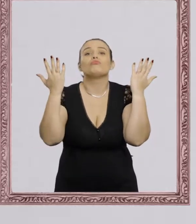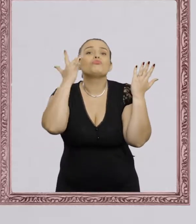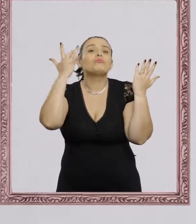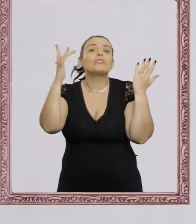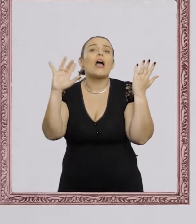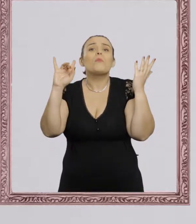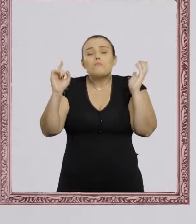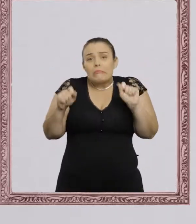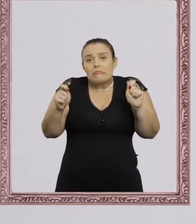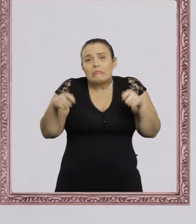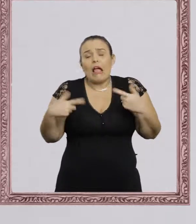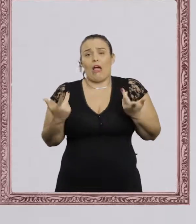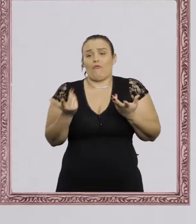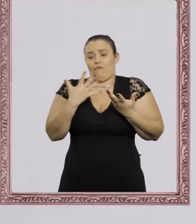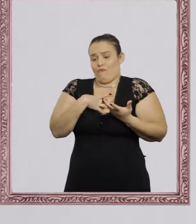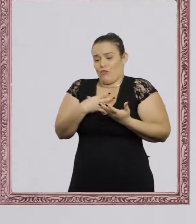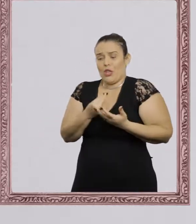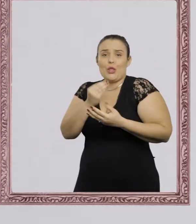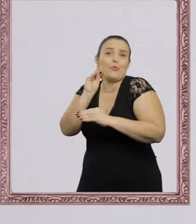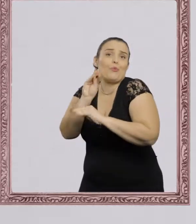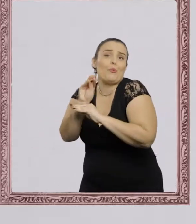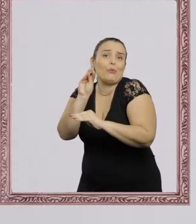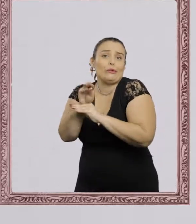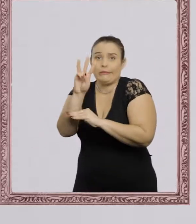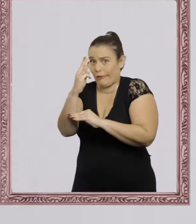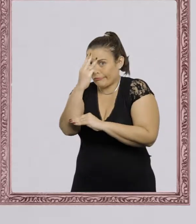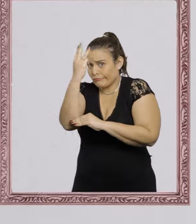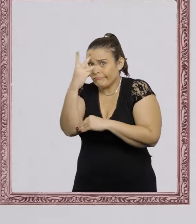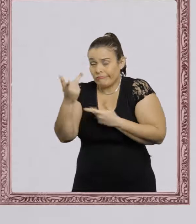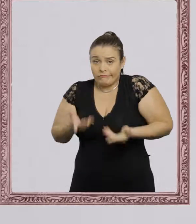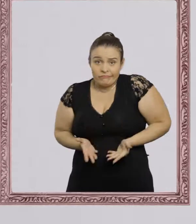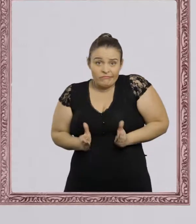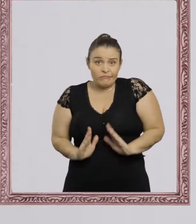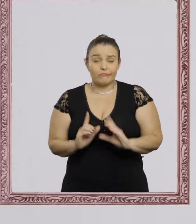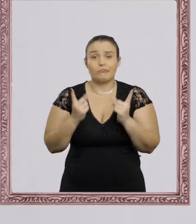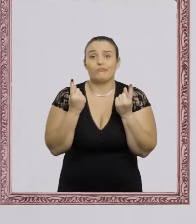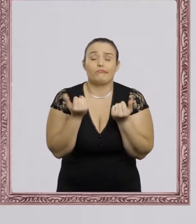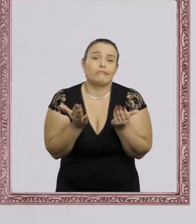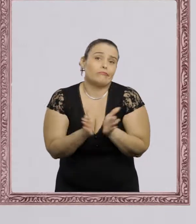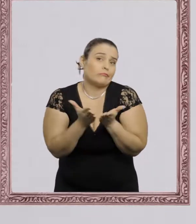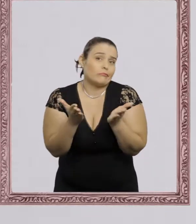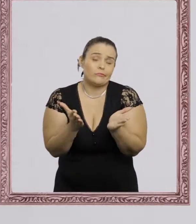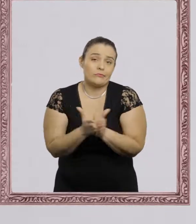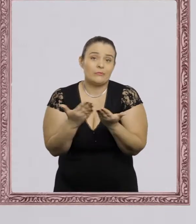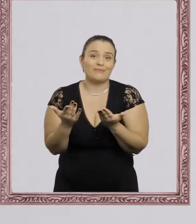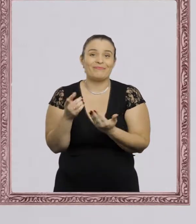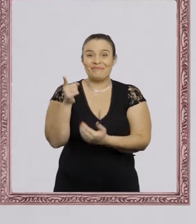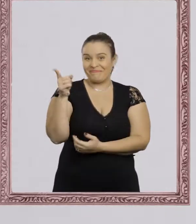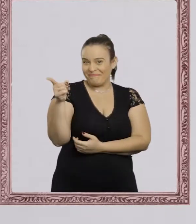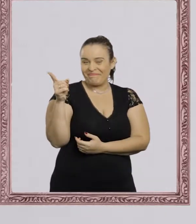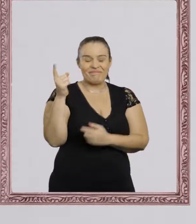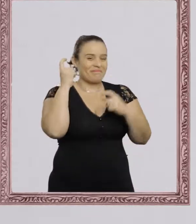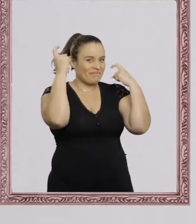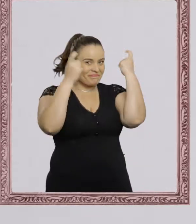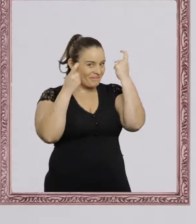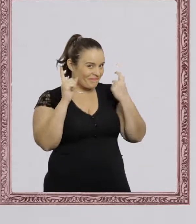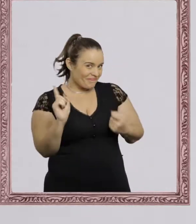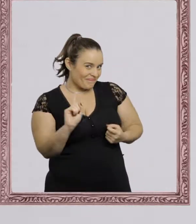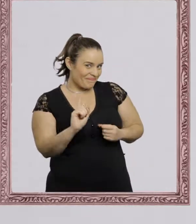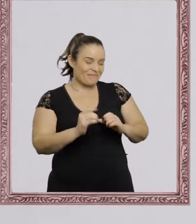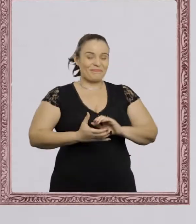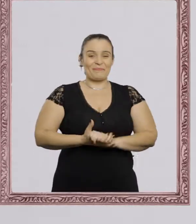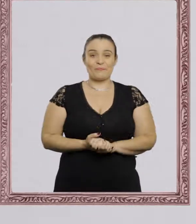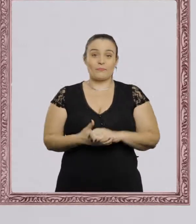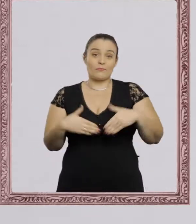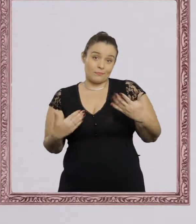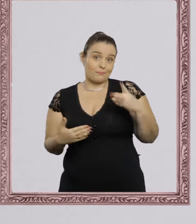nasceu. Ficou preocupado porque custaria muito dinheiro. Eles eram pobres. A Sra. Darling não estava preocupada com